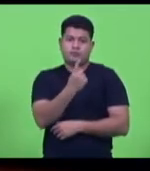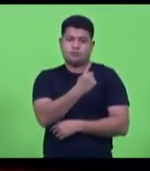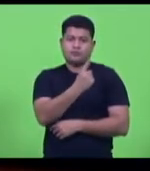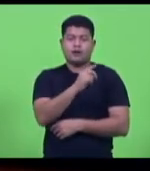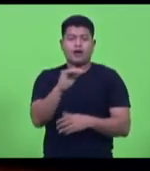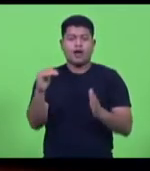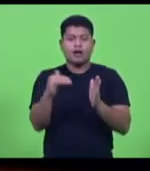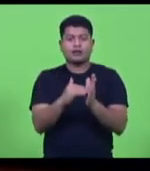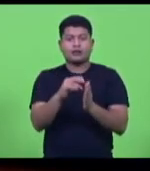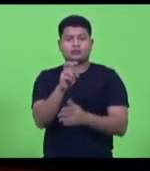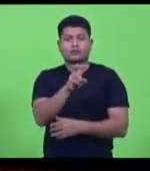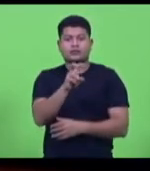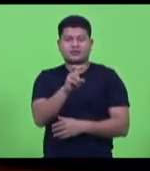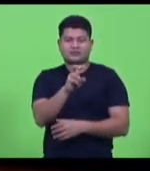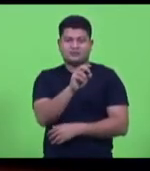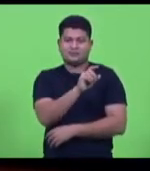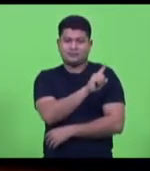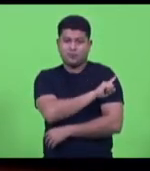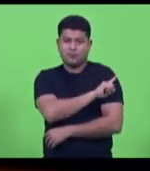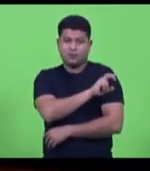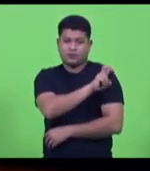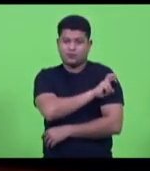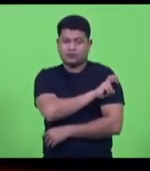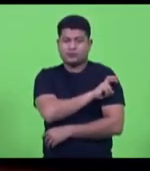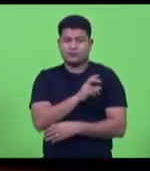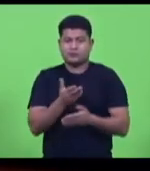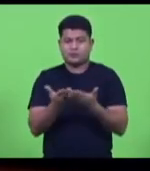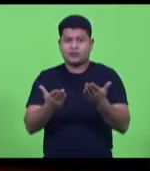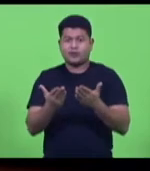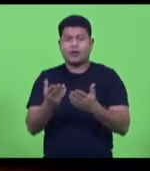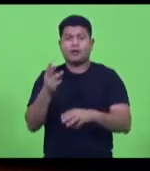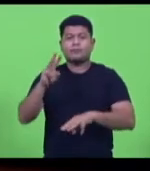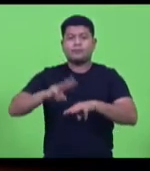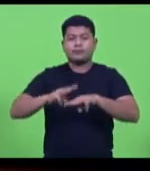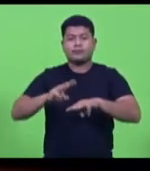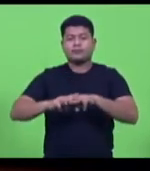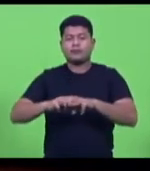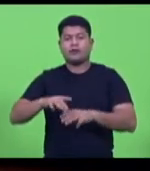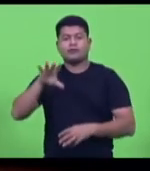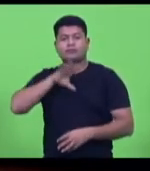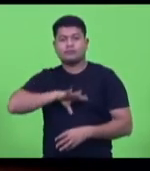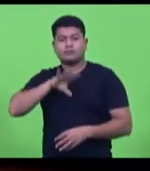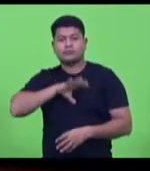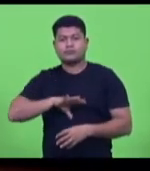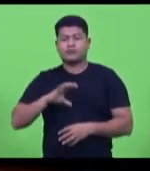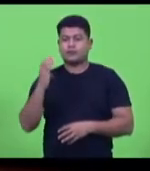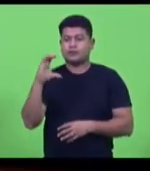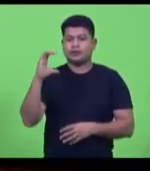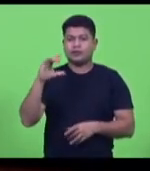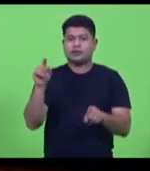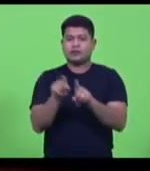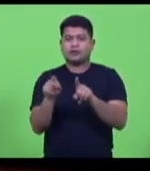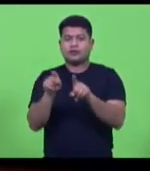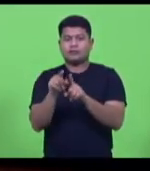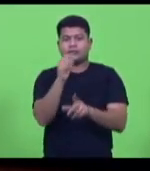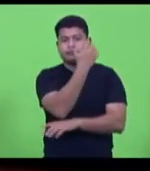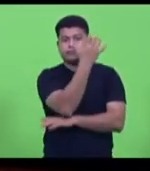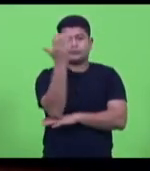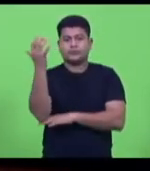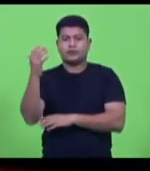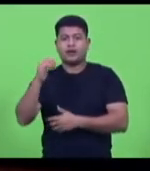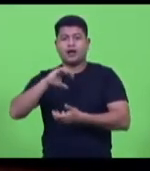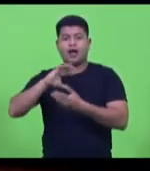momentos síncronos de matemática, língua portuguesa, ciências humanas e da natureza, artes,